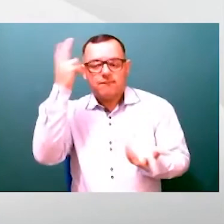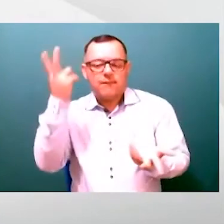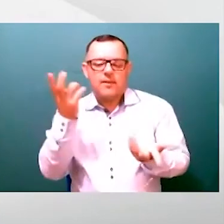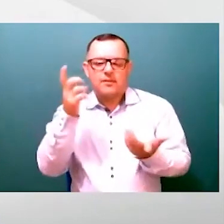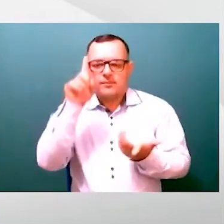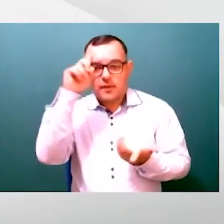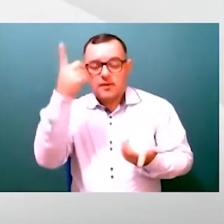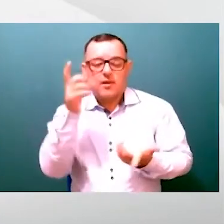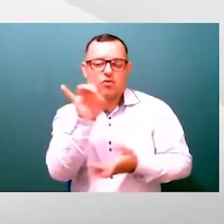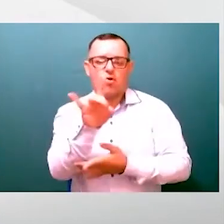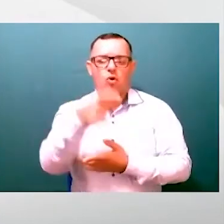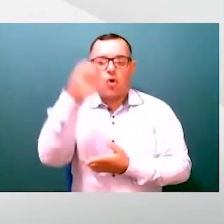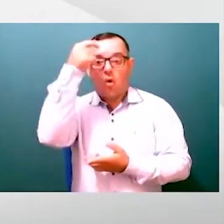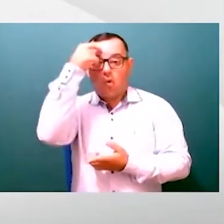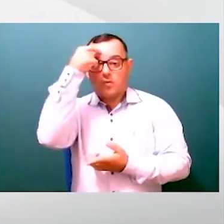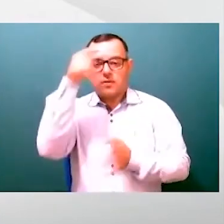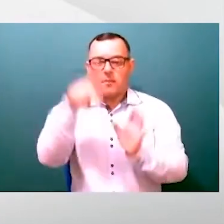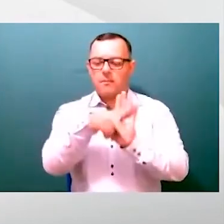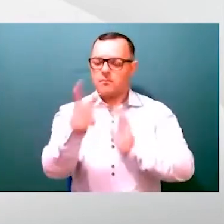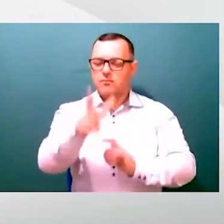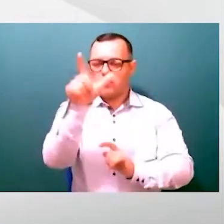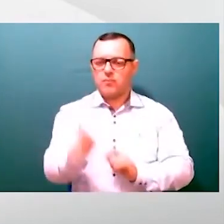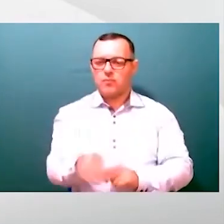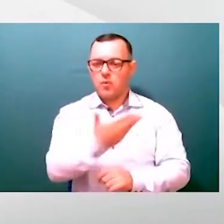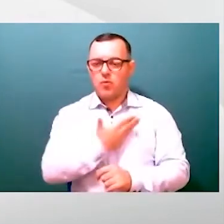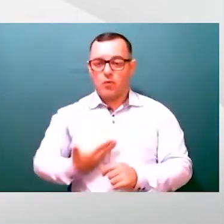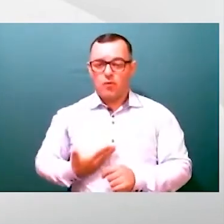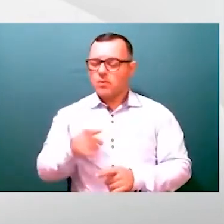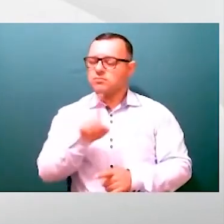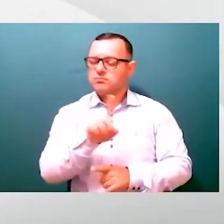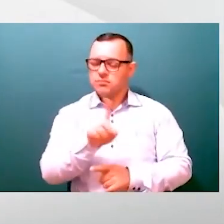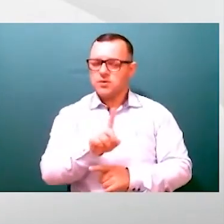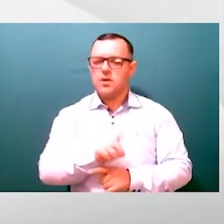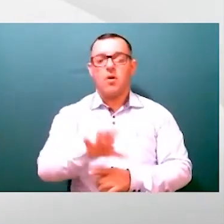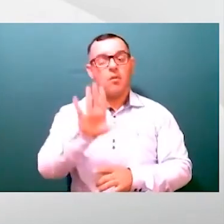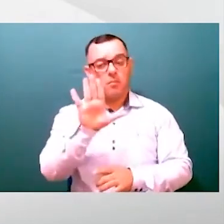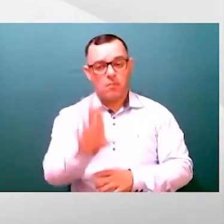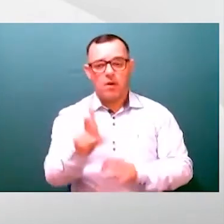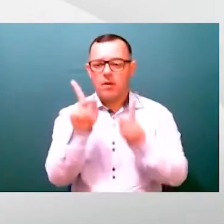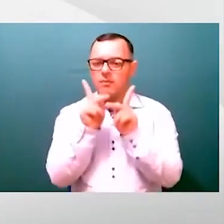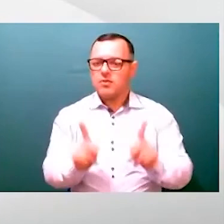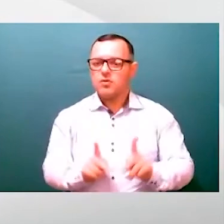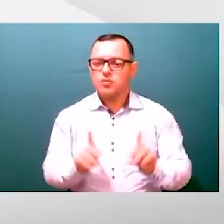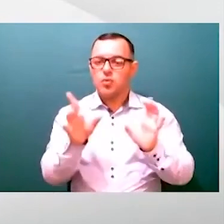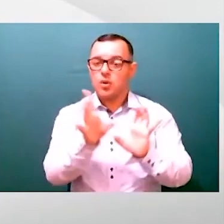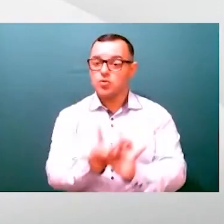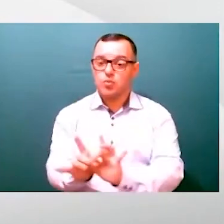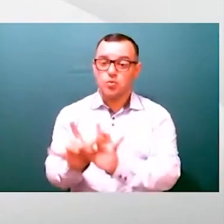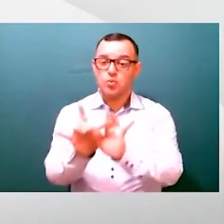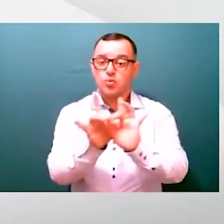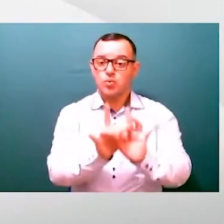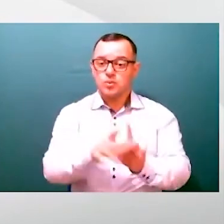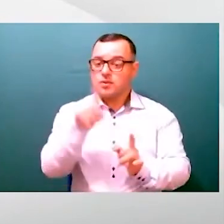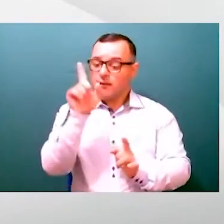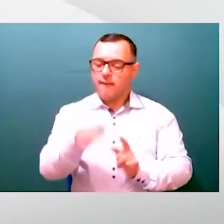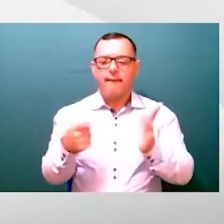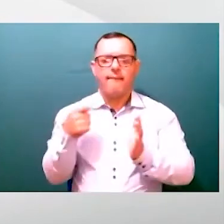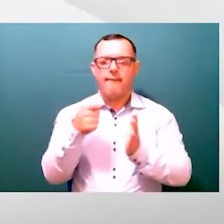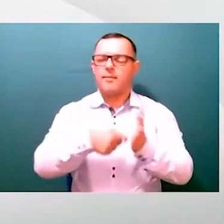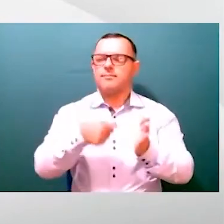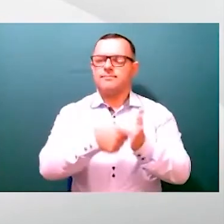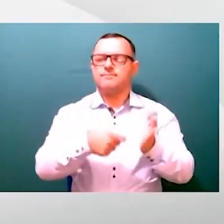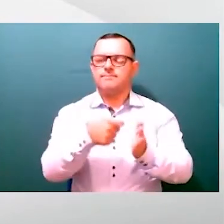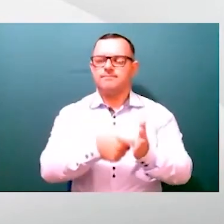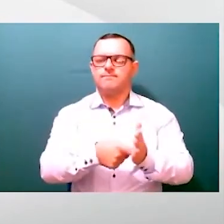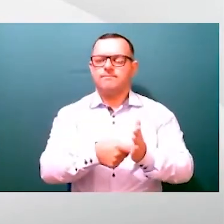do governador, nasce pela consciência que se formou para tantas pessoas a partir da luta de vocês. É uma